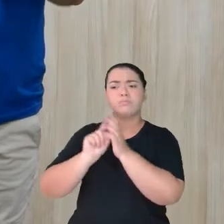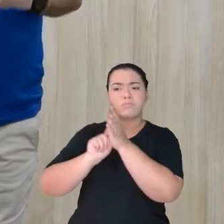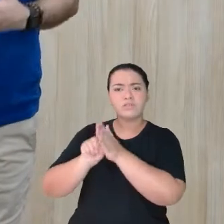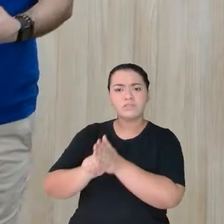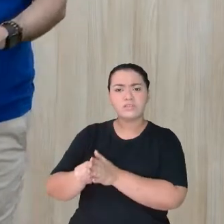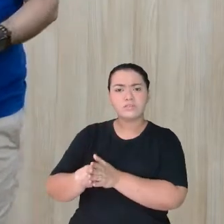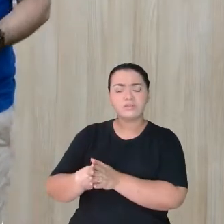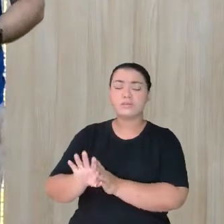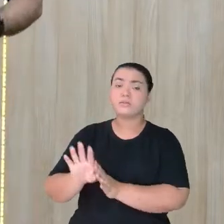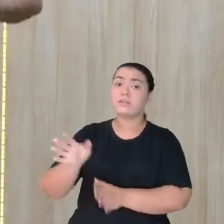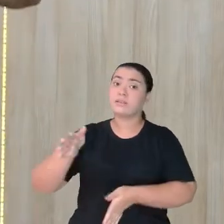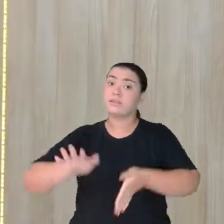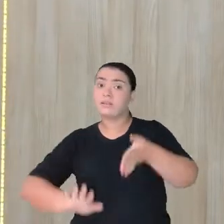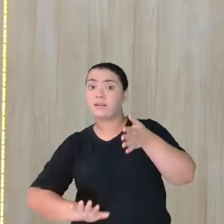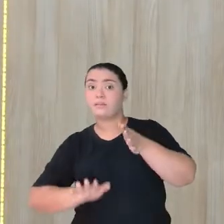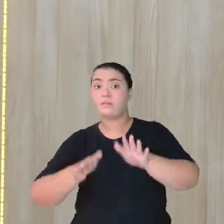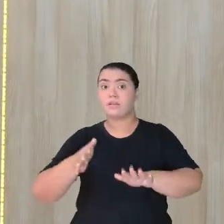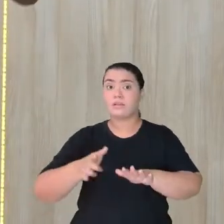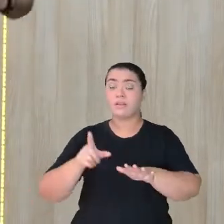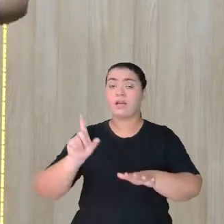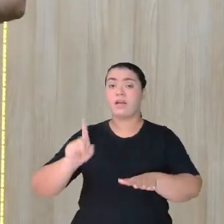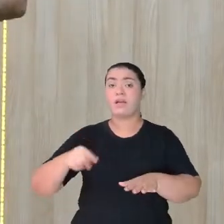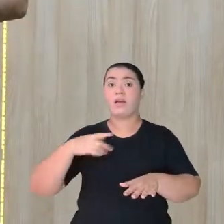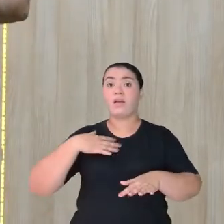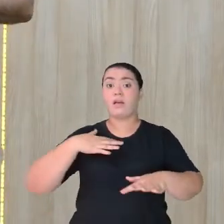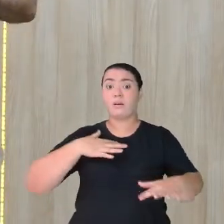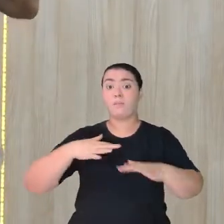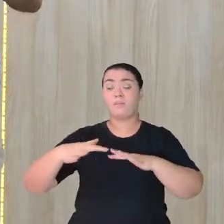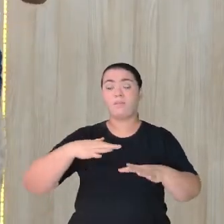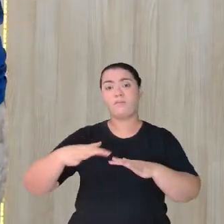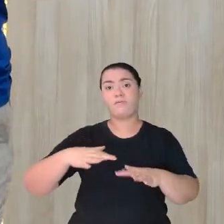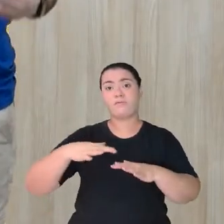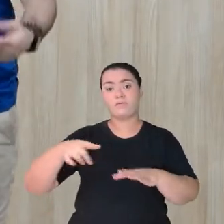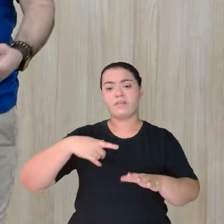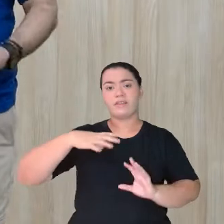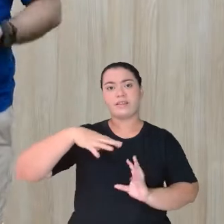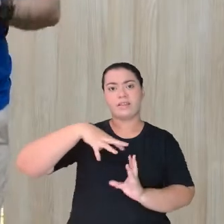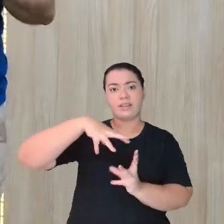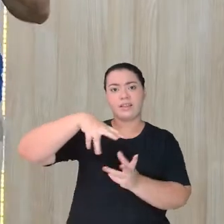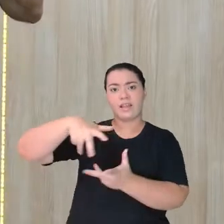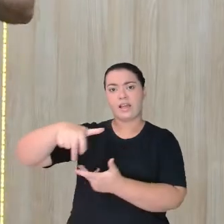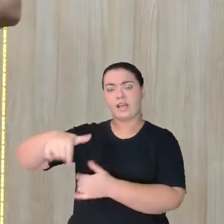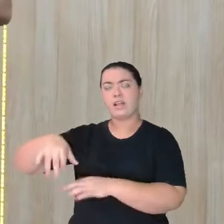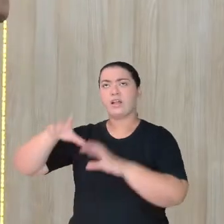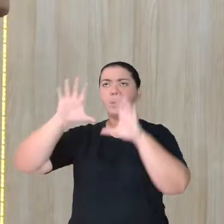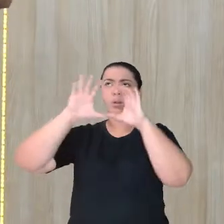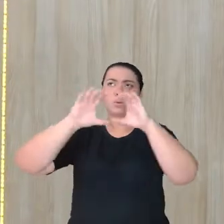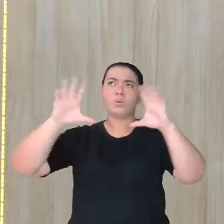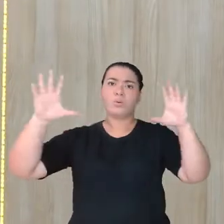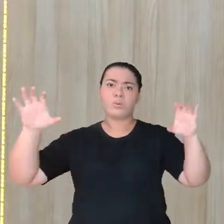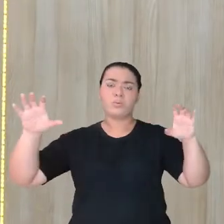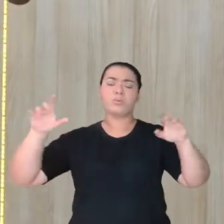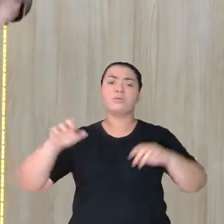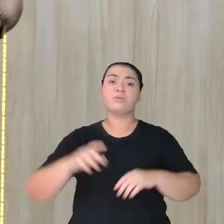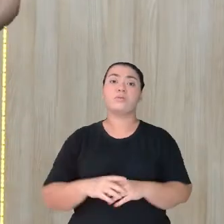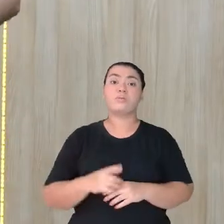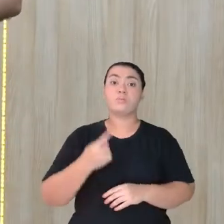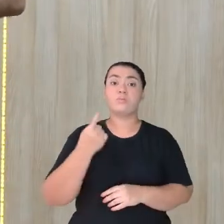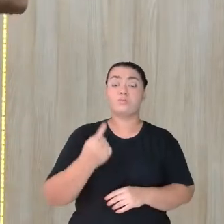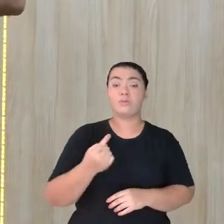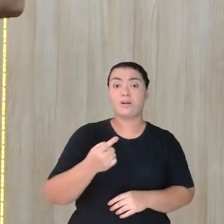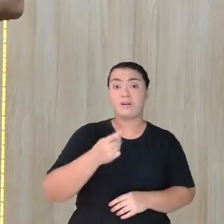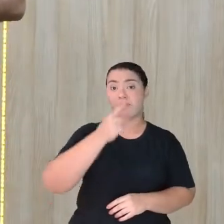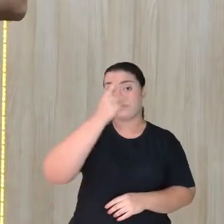a depender do movimento da Terra, né, das condições das nuvens, uma pessoa